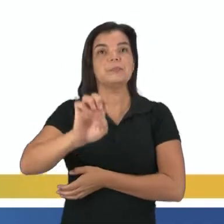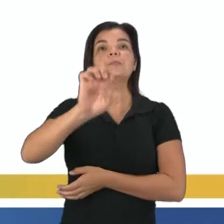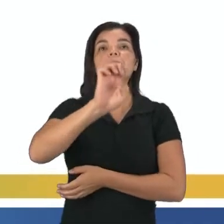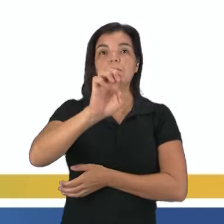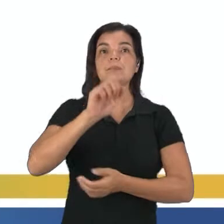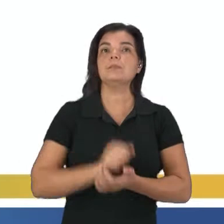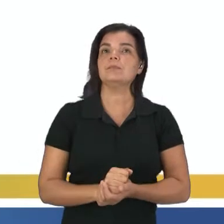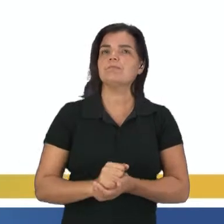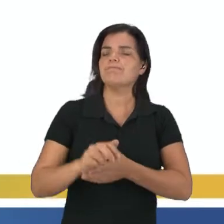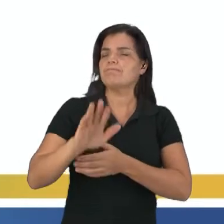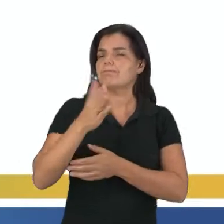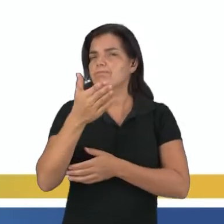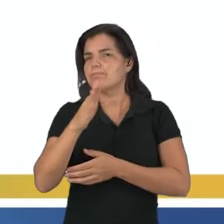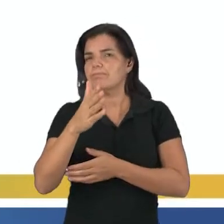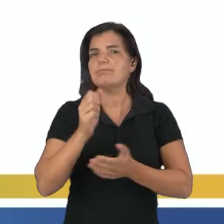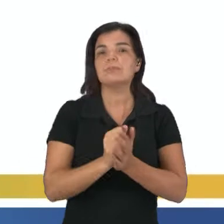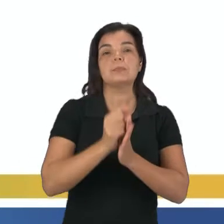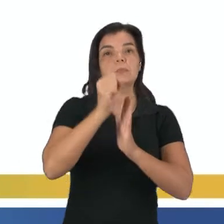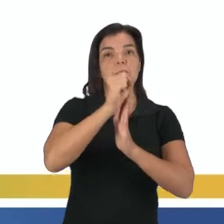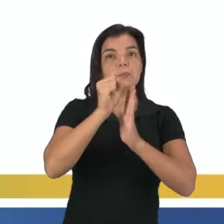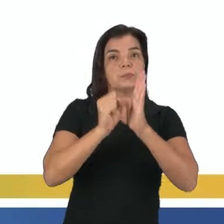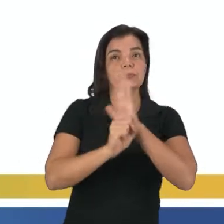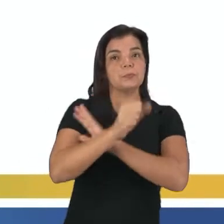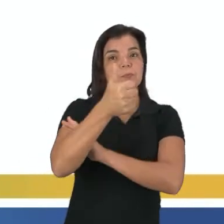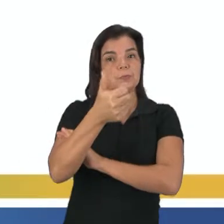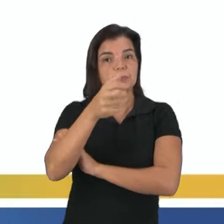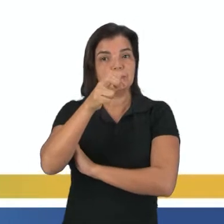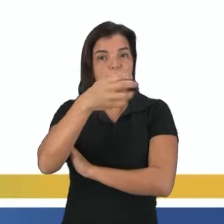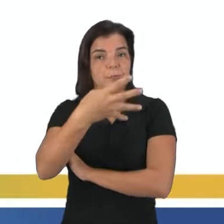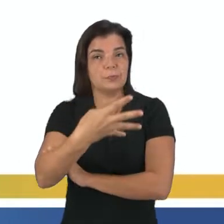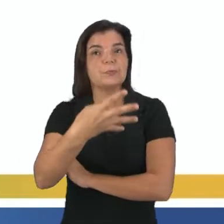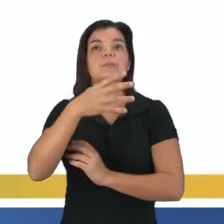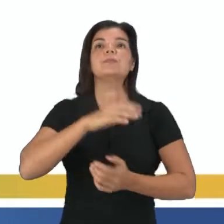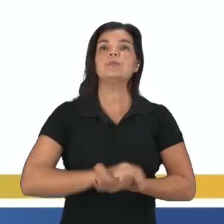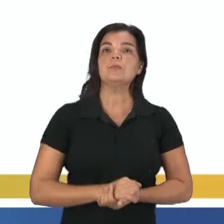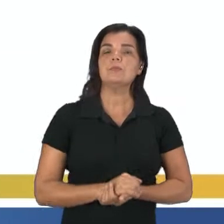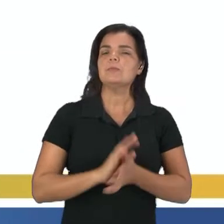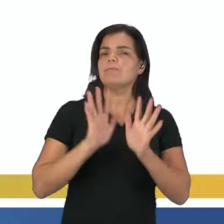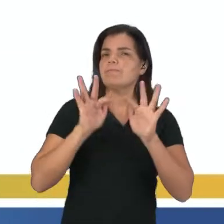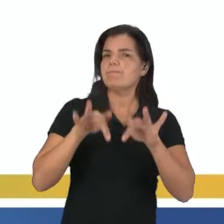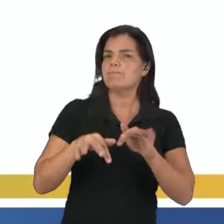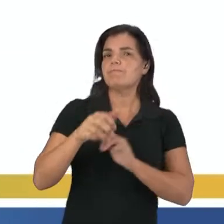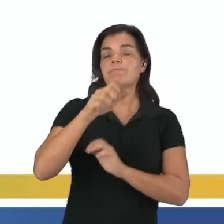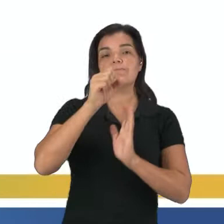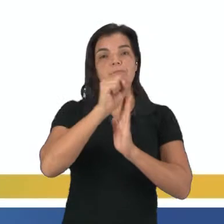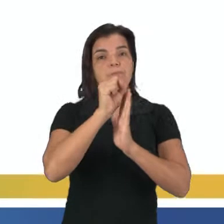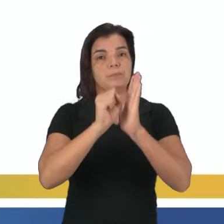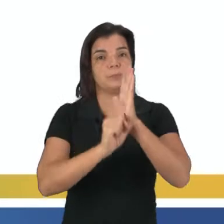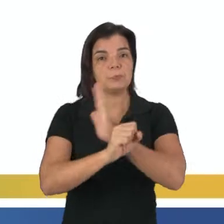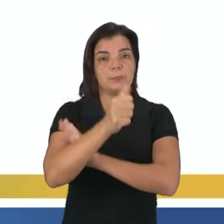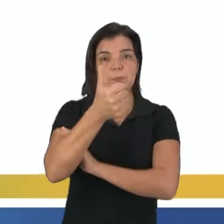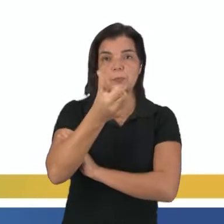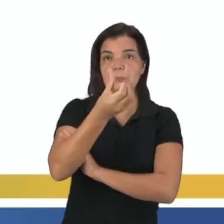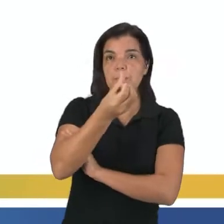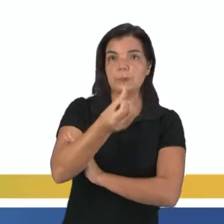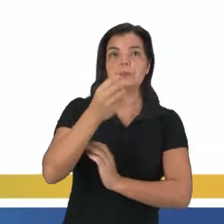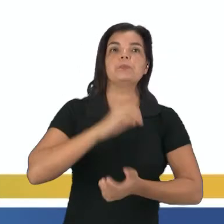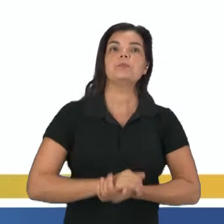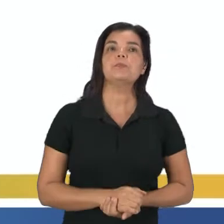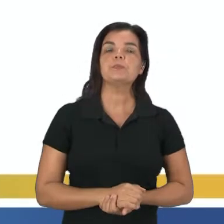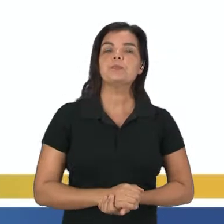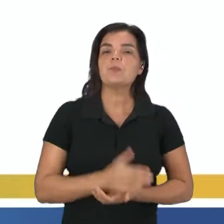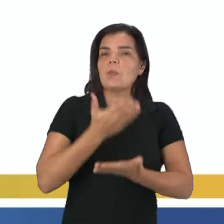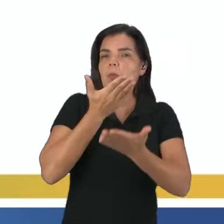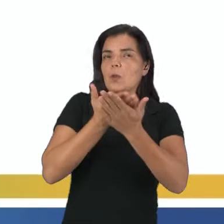Europa aproximadamente entre meados do século XIV e o fim do século XVI.